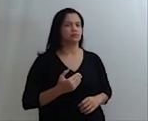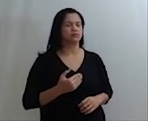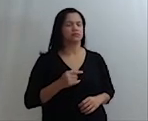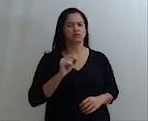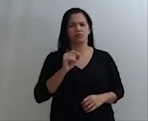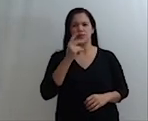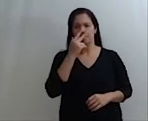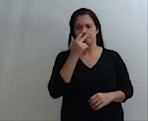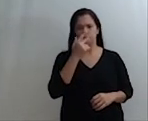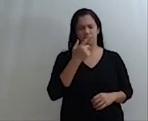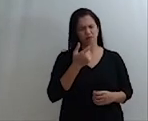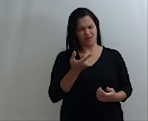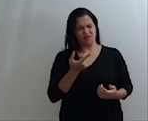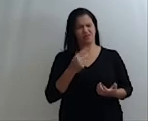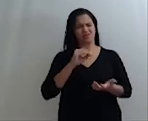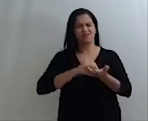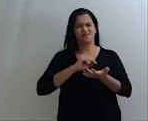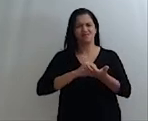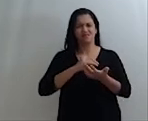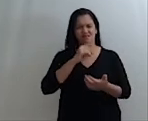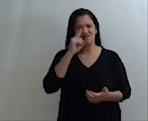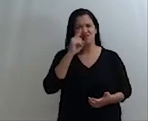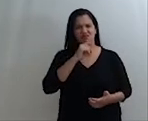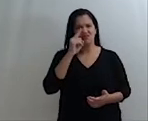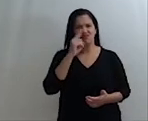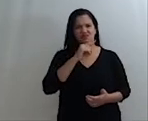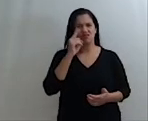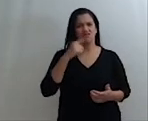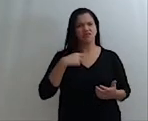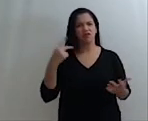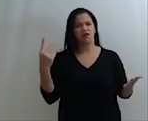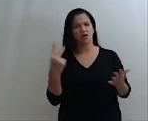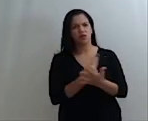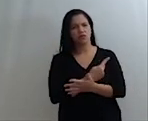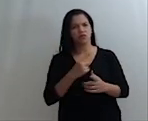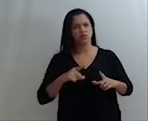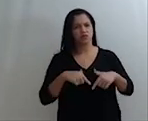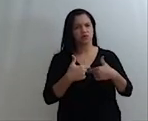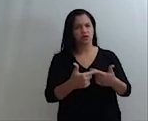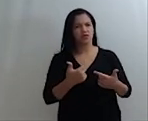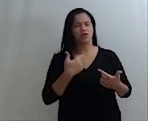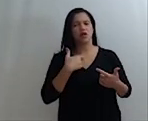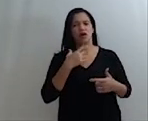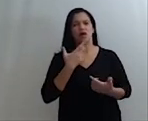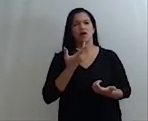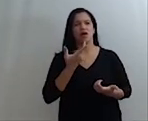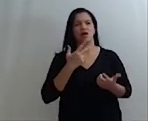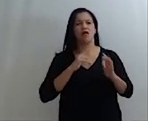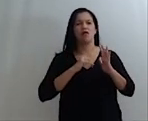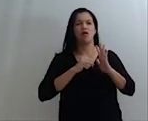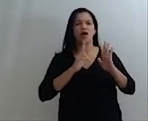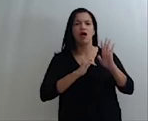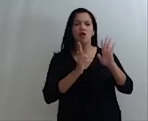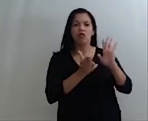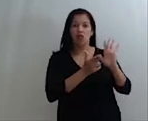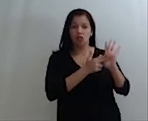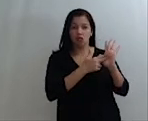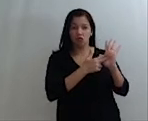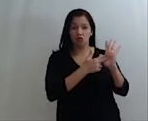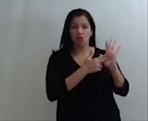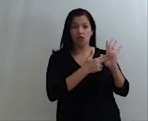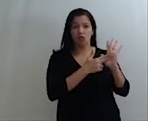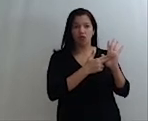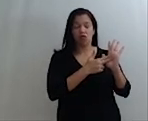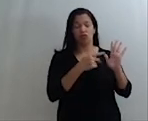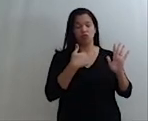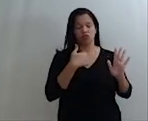uma grande falha desse ato né que hoje assim como a confissão já foi considerada a rainha das provas para a ma maioria dos